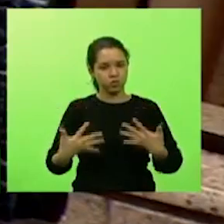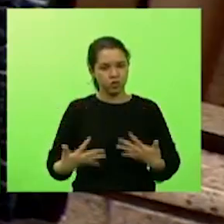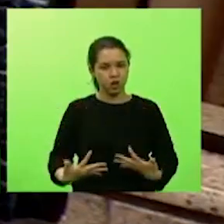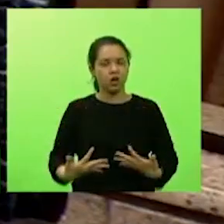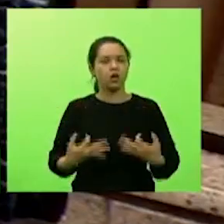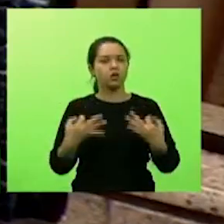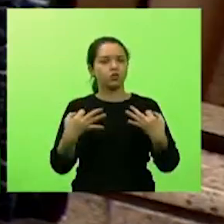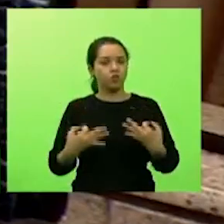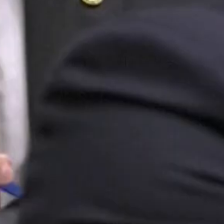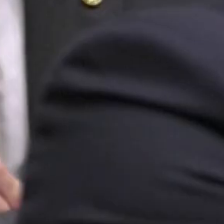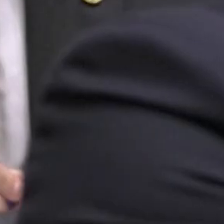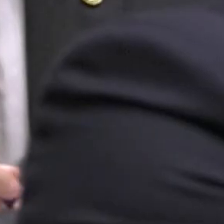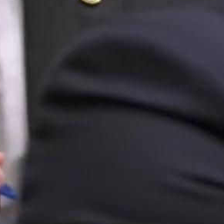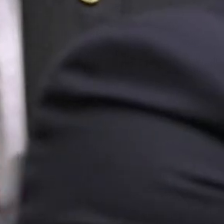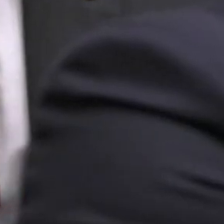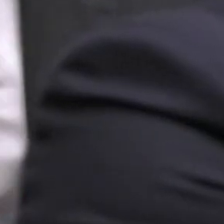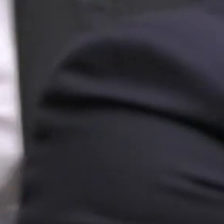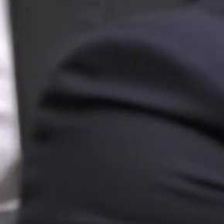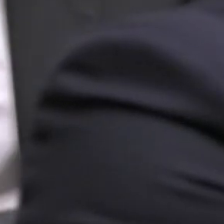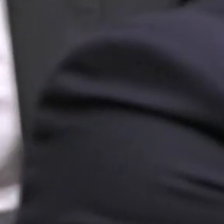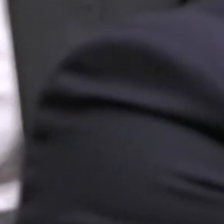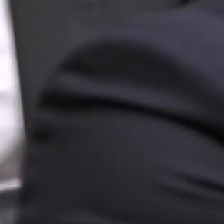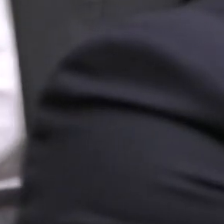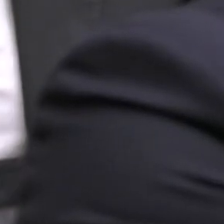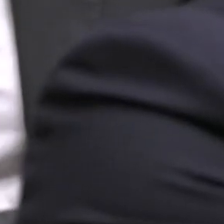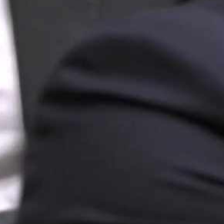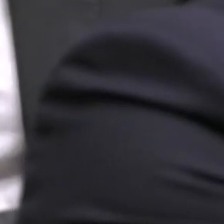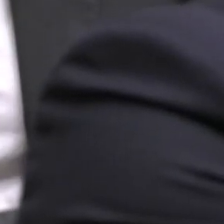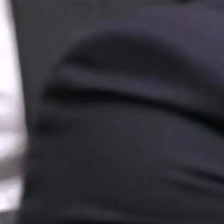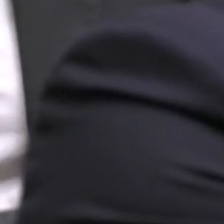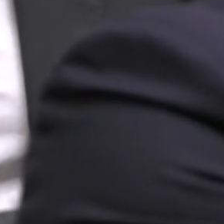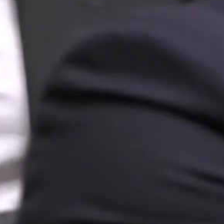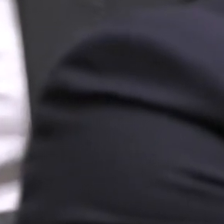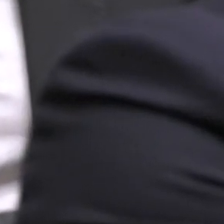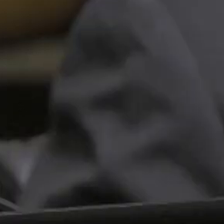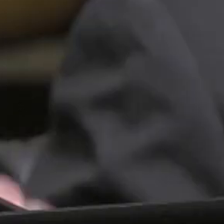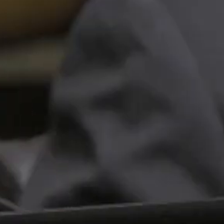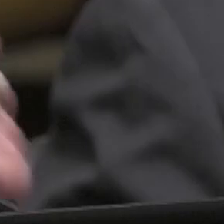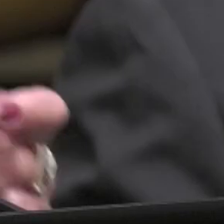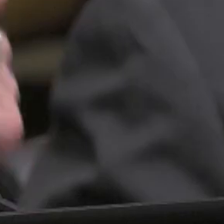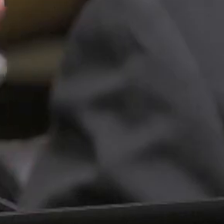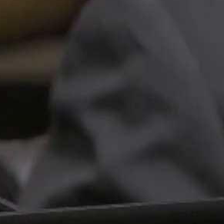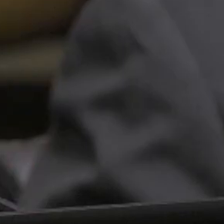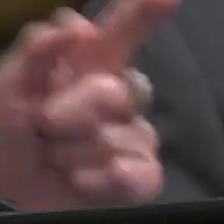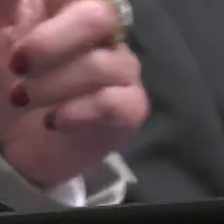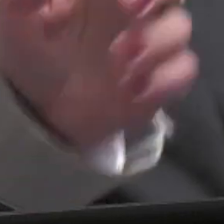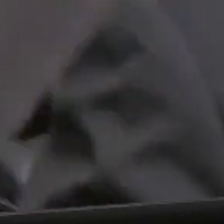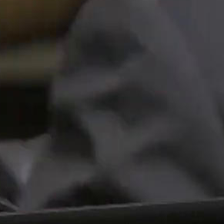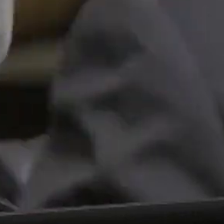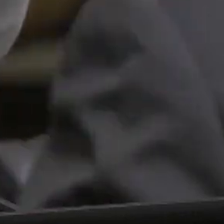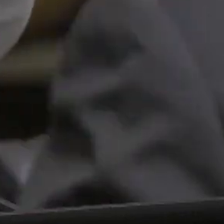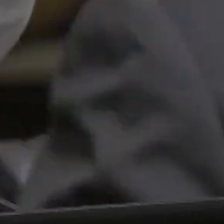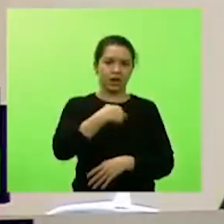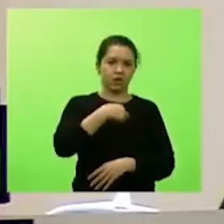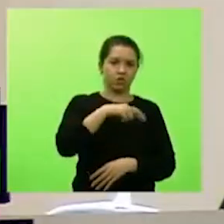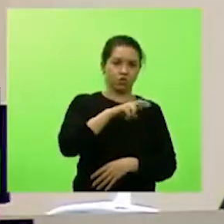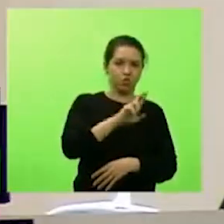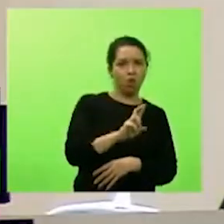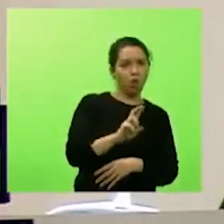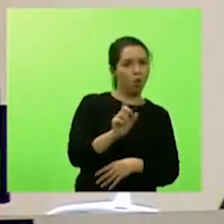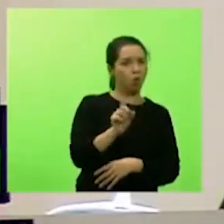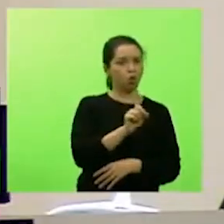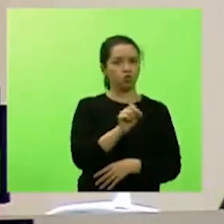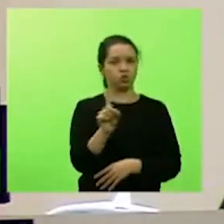condenar o chefe do Estado. Alguns deputados se manifestaram contrários à continuidade do processo de impeachment.